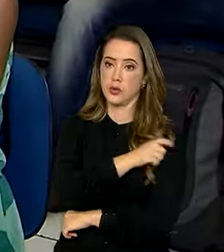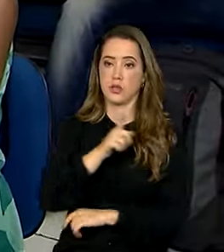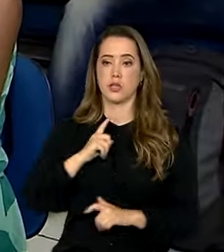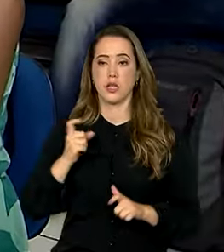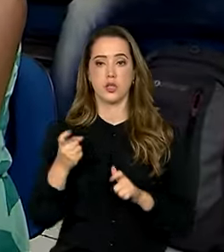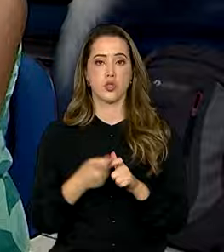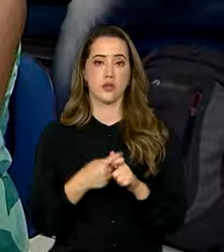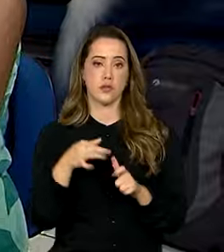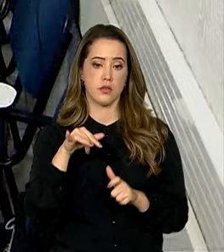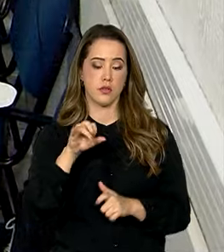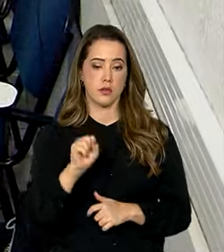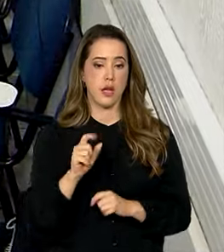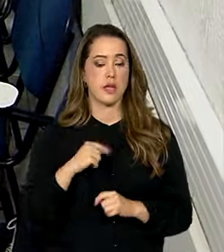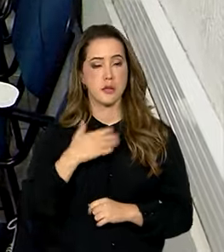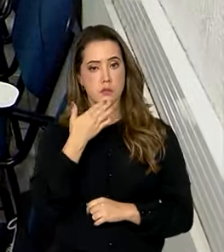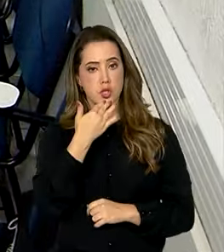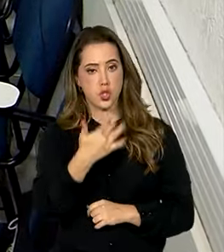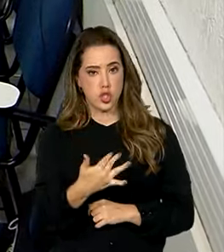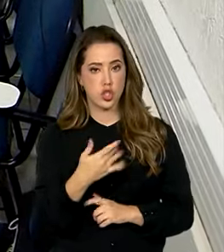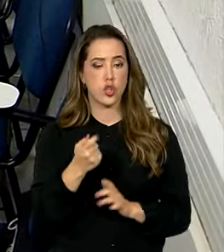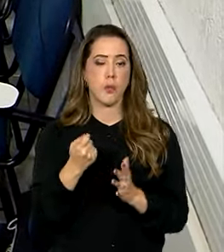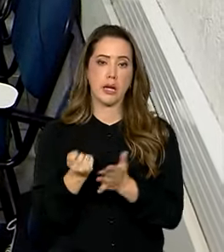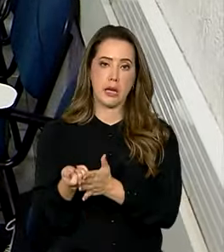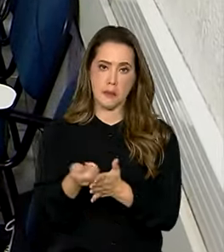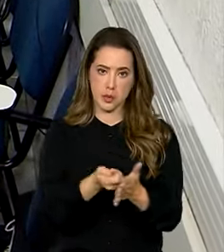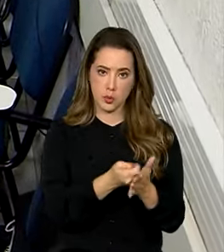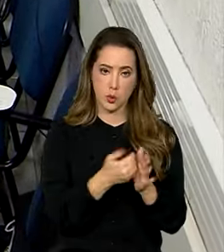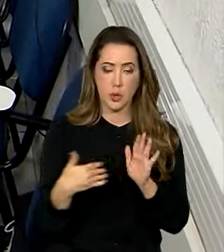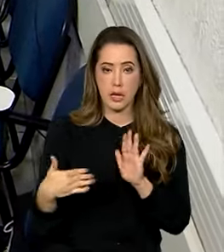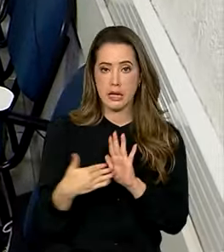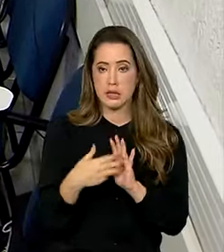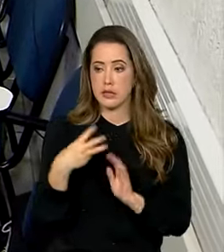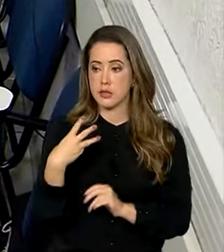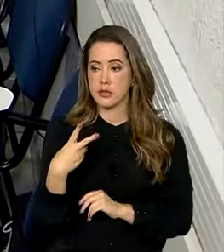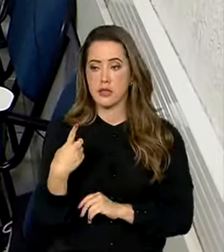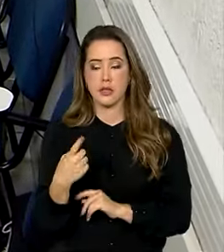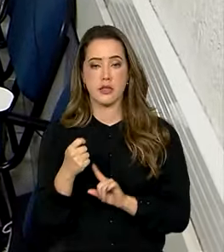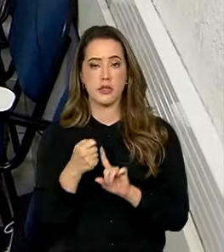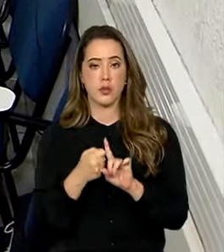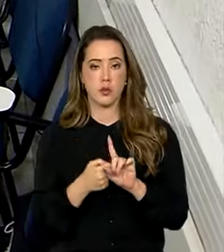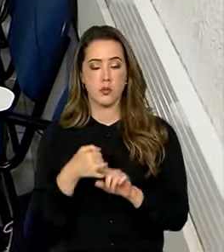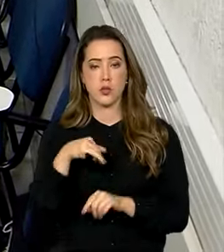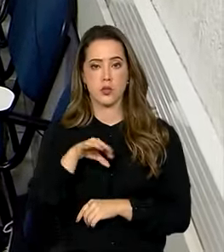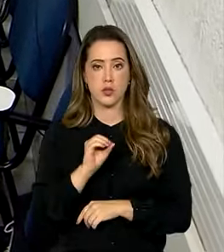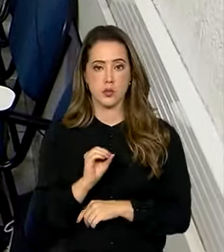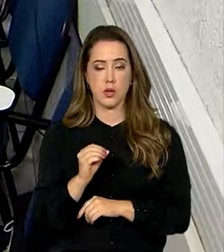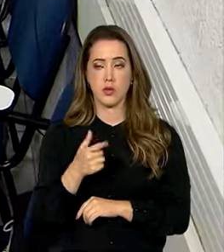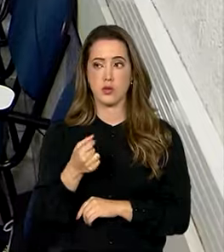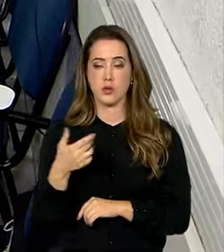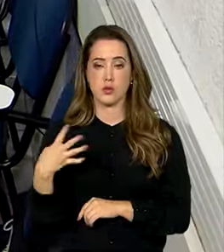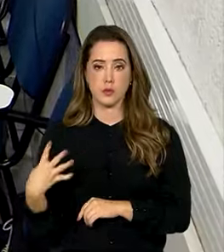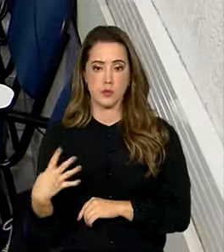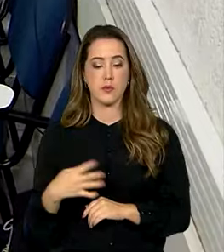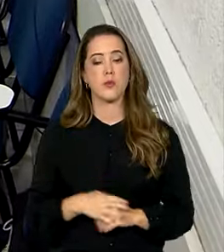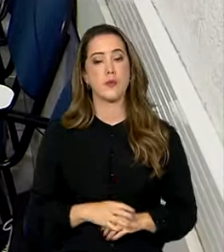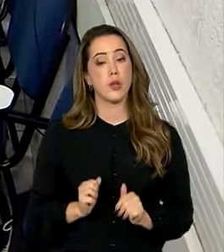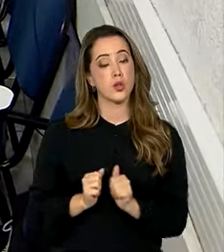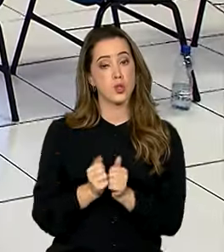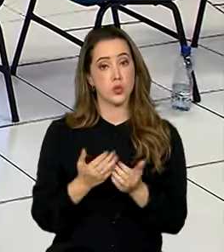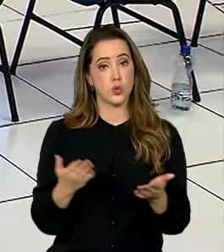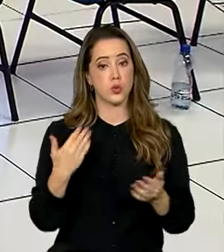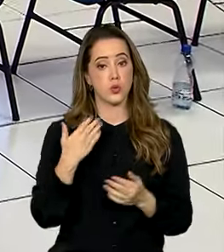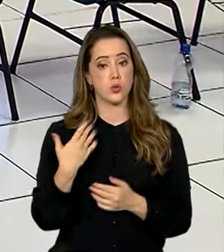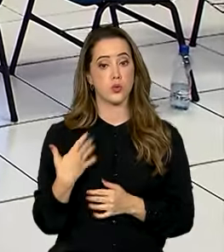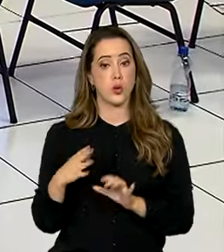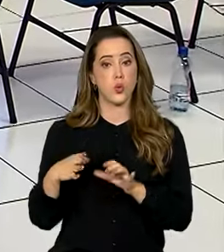FIES deverá solicitar a renegociação até 31 de maio de 2024, junto ao